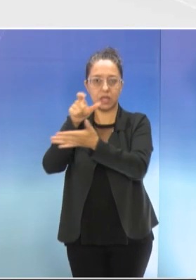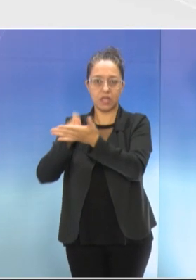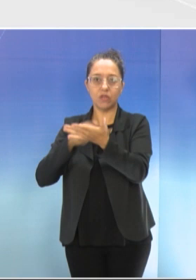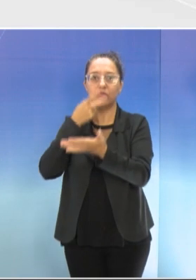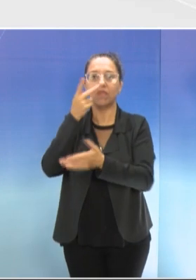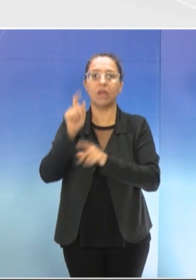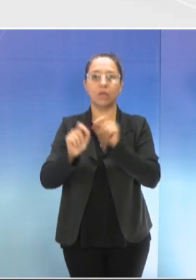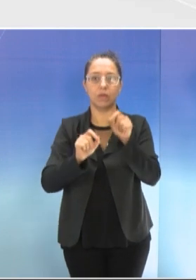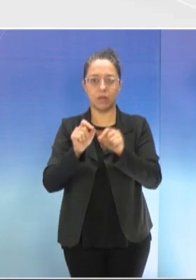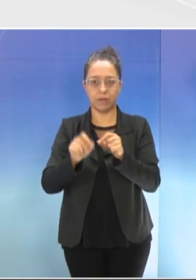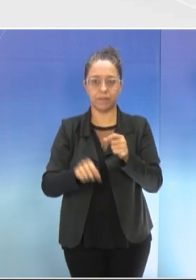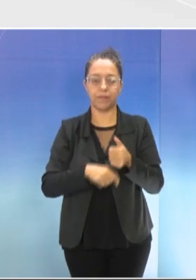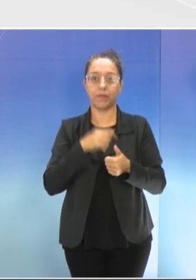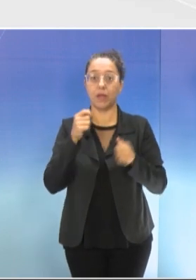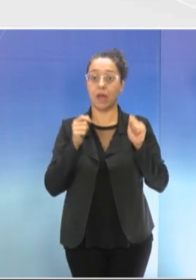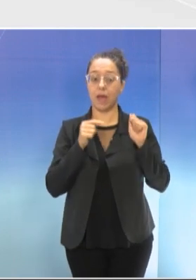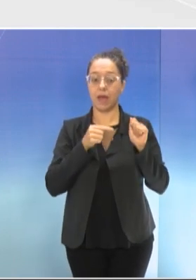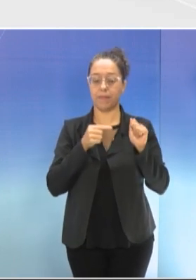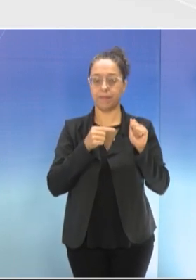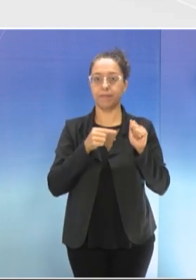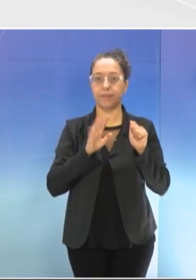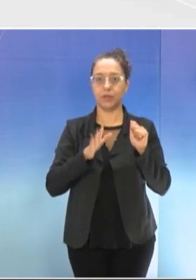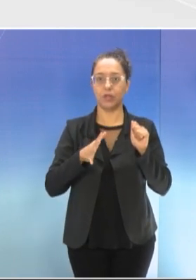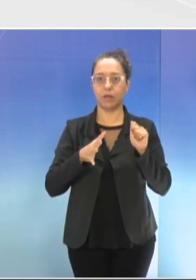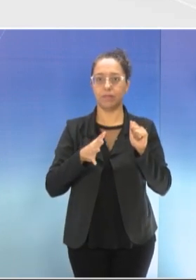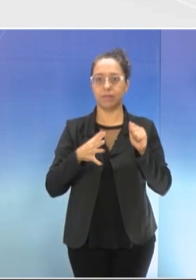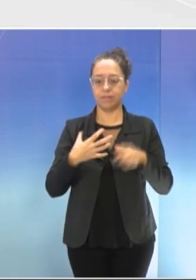Letra A, predisposição ao conhecimento.